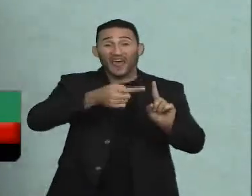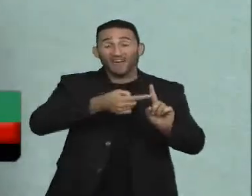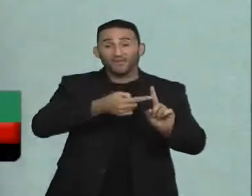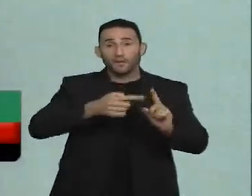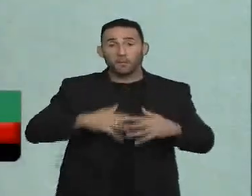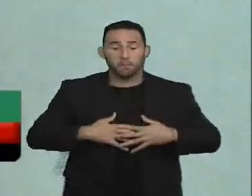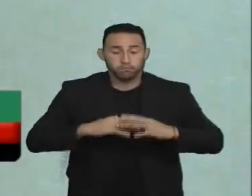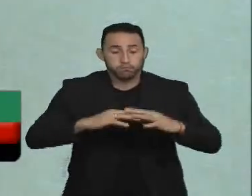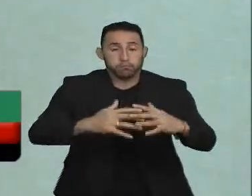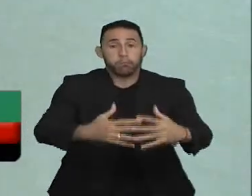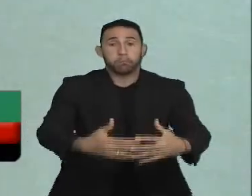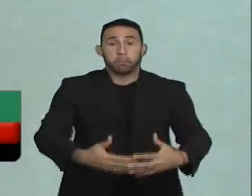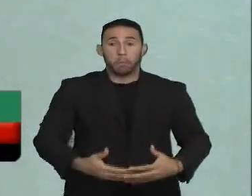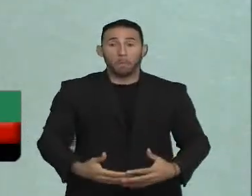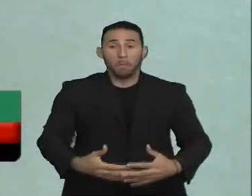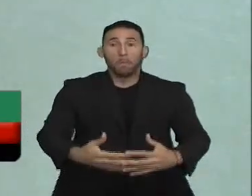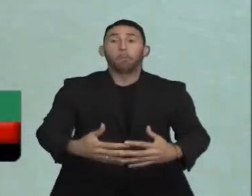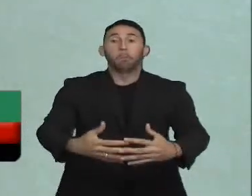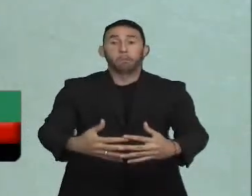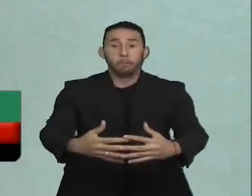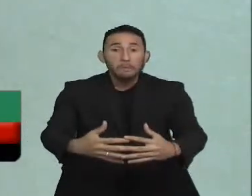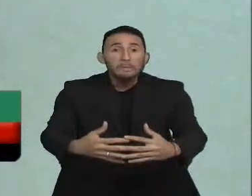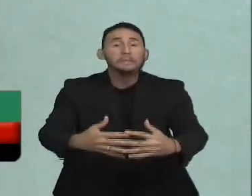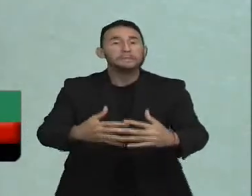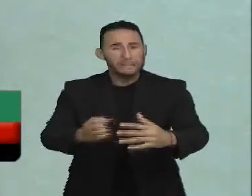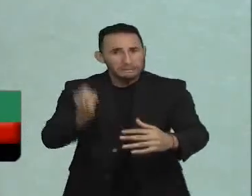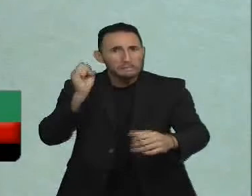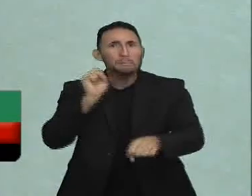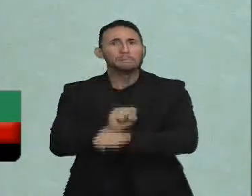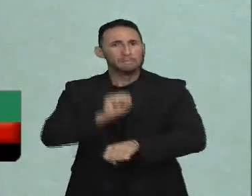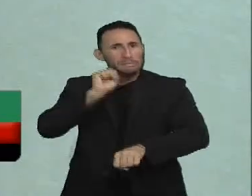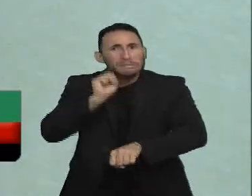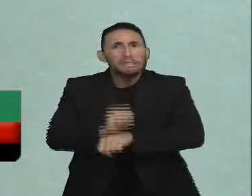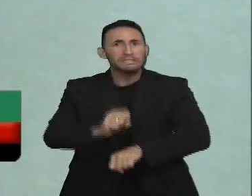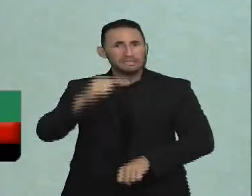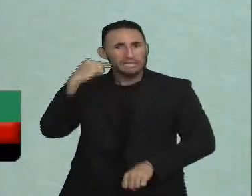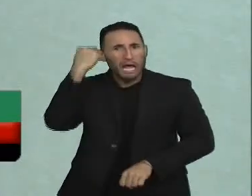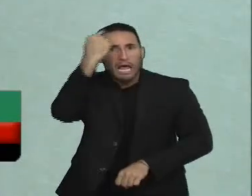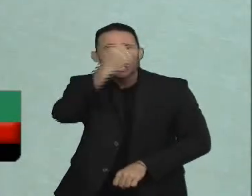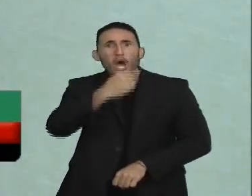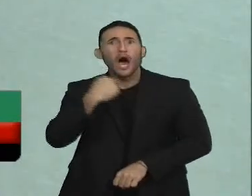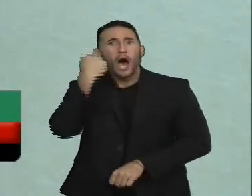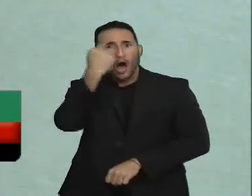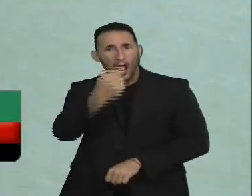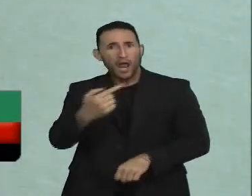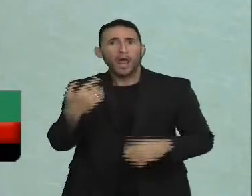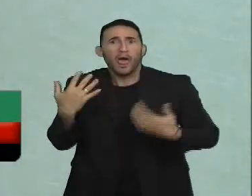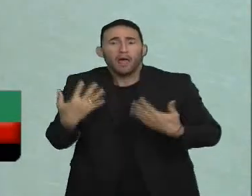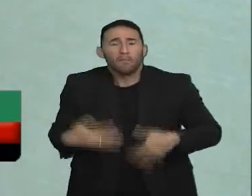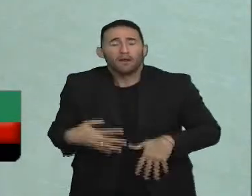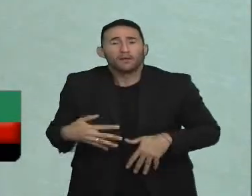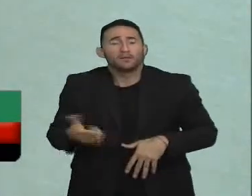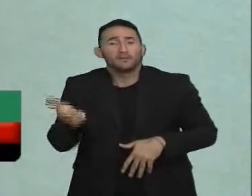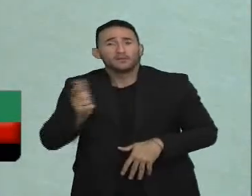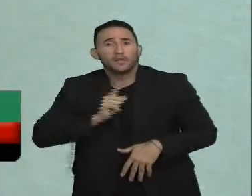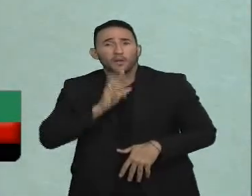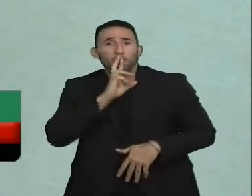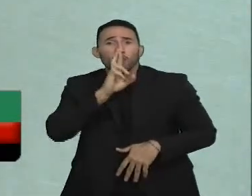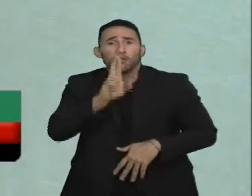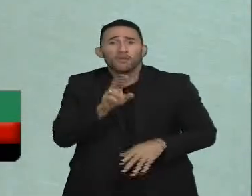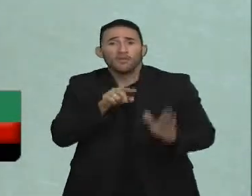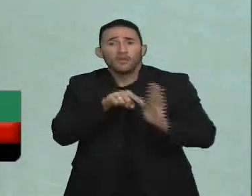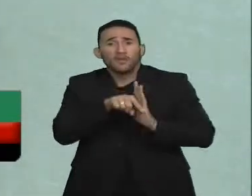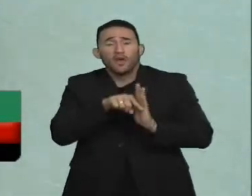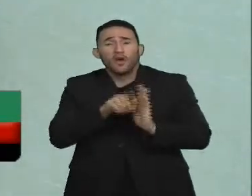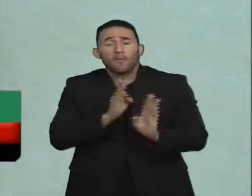barrigão enorme, também ficaram 7 horas esperando para receber um diagnóstico e ir para casa, porque